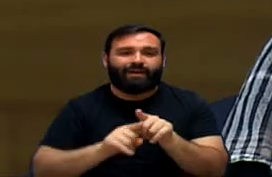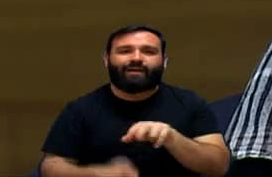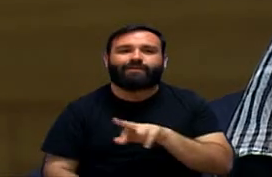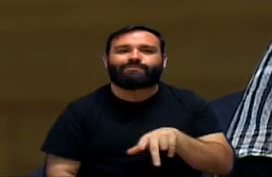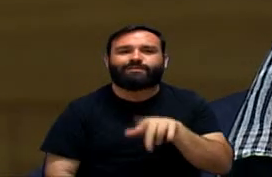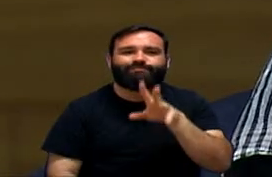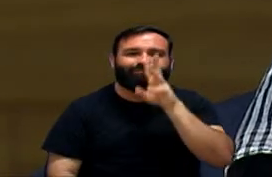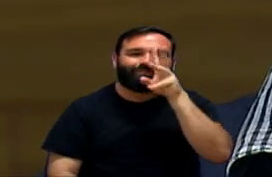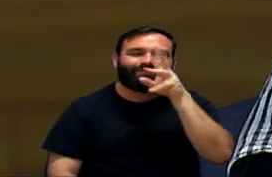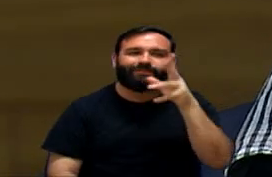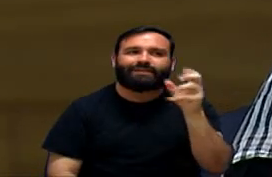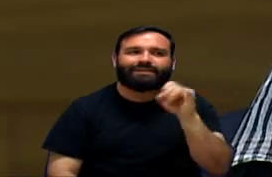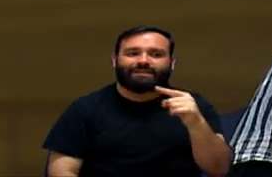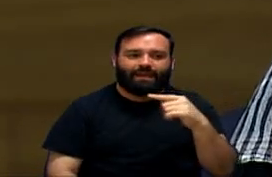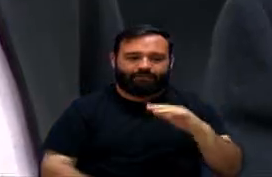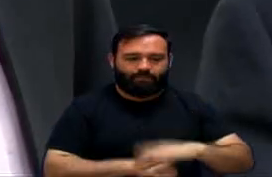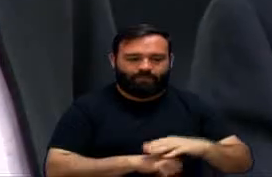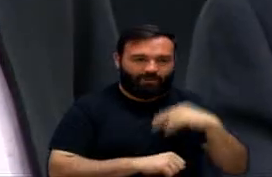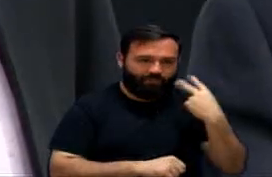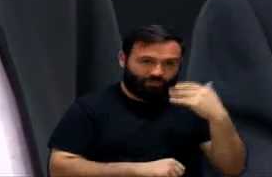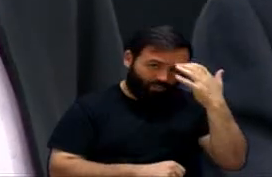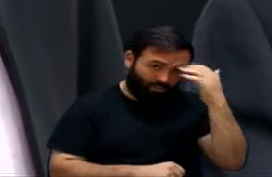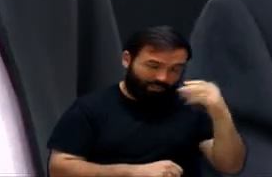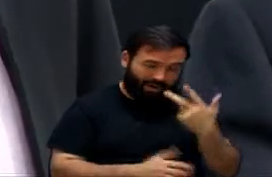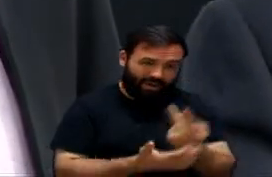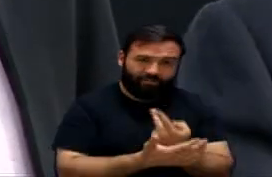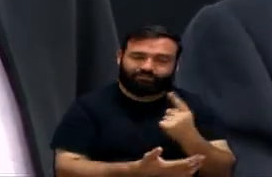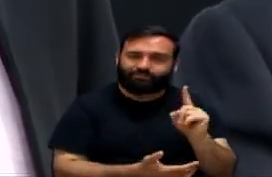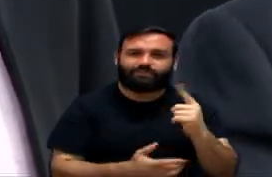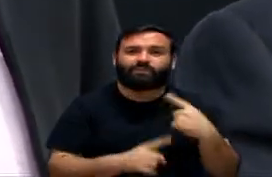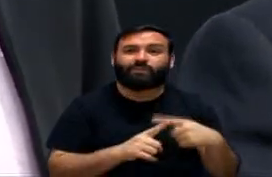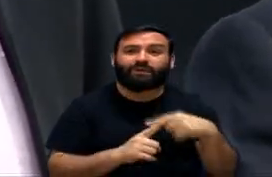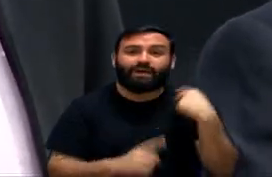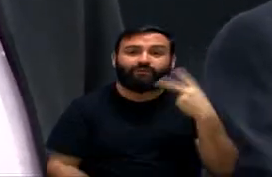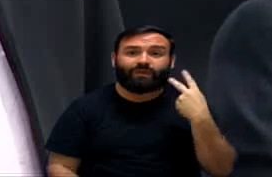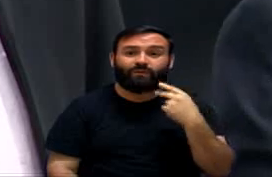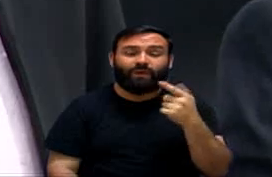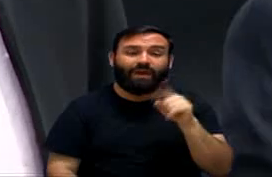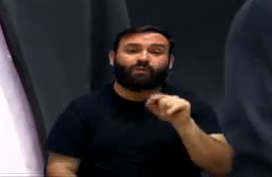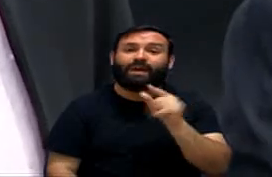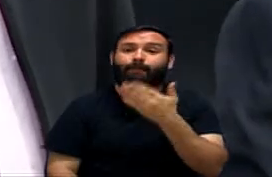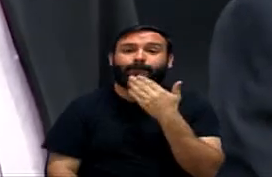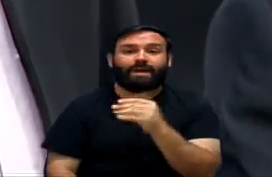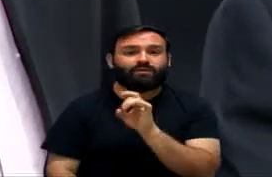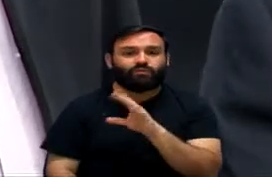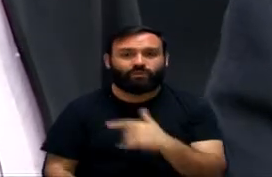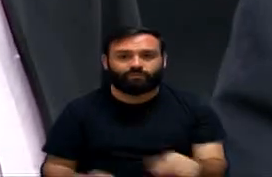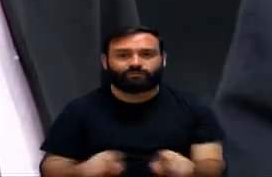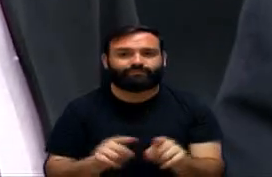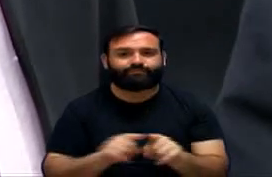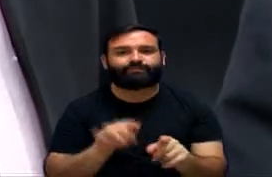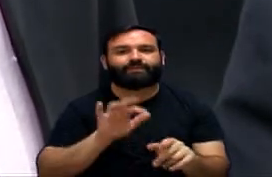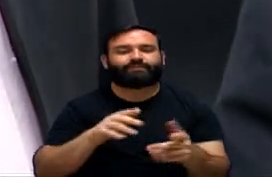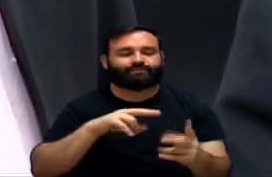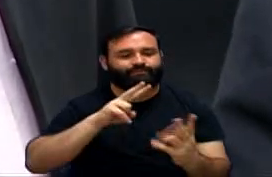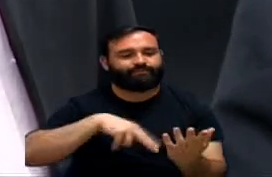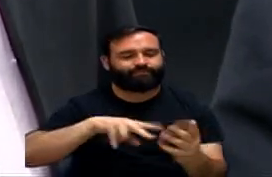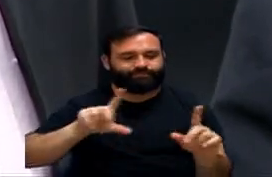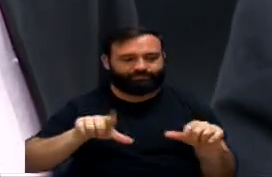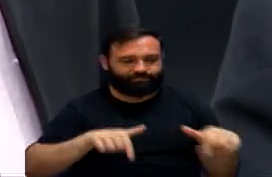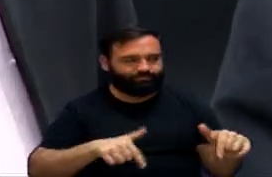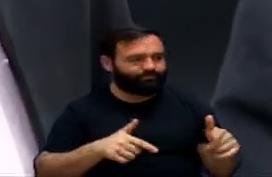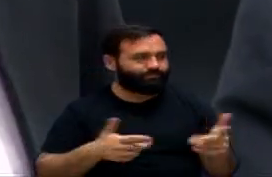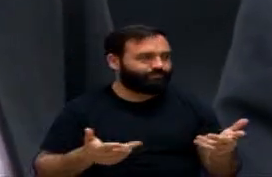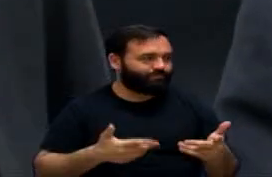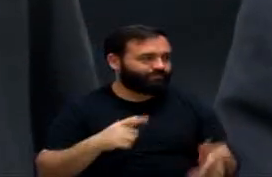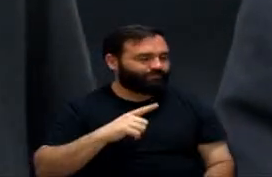é quando alguma coisa não sai a culpa não é do vereador né porque o vereador o vereador ele ele ele é um solicitante né mas é isso vamos fazer a leitura aqui Rodrigo